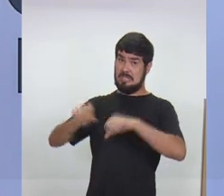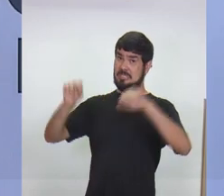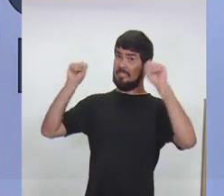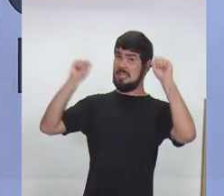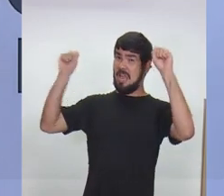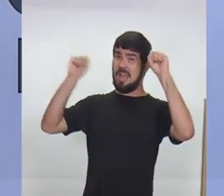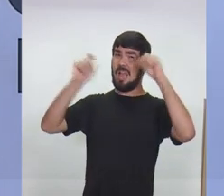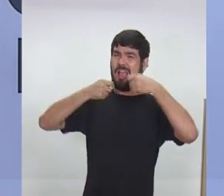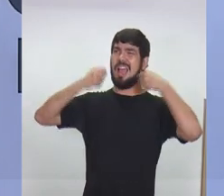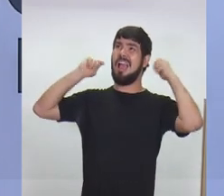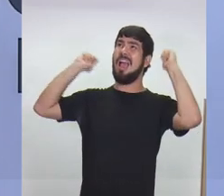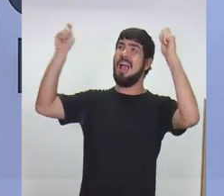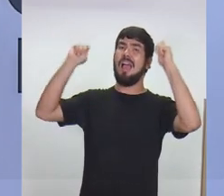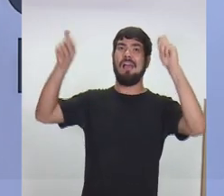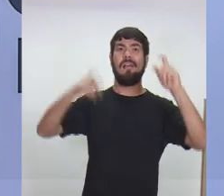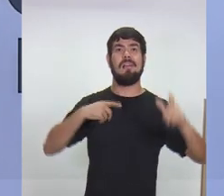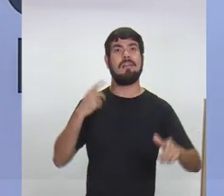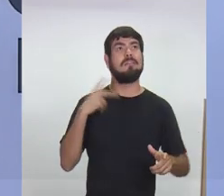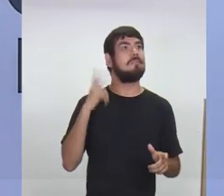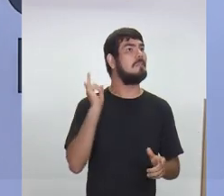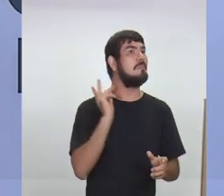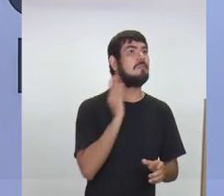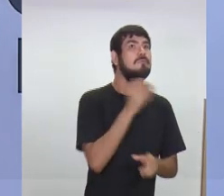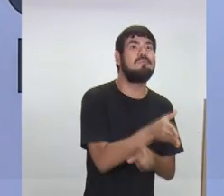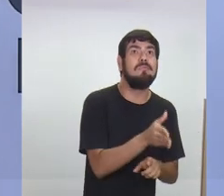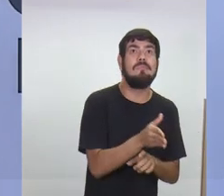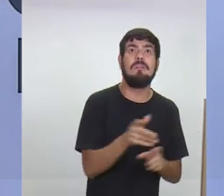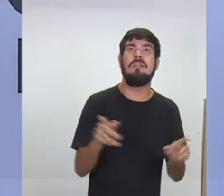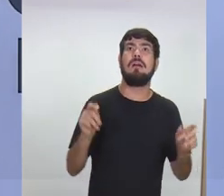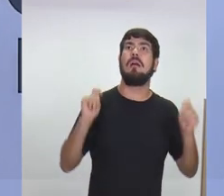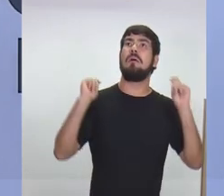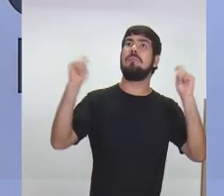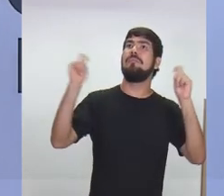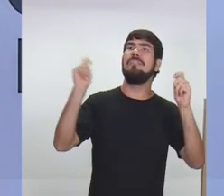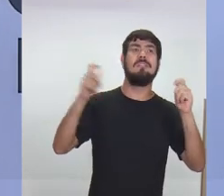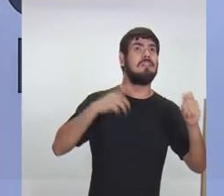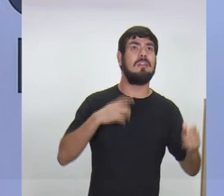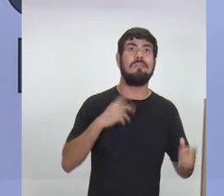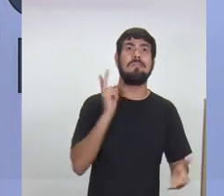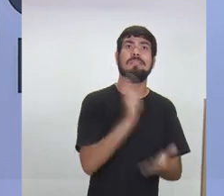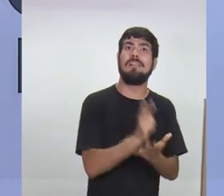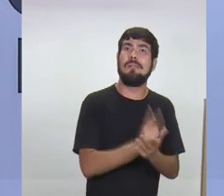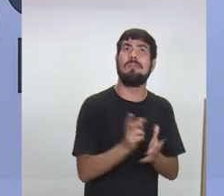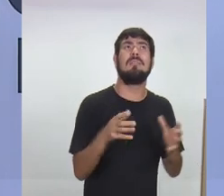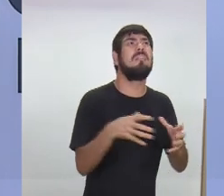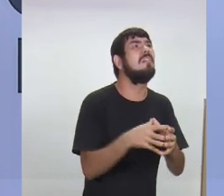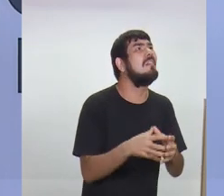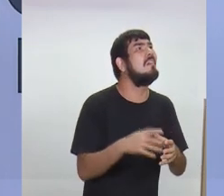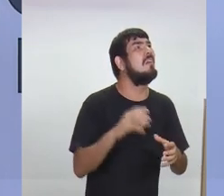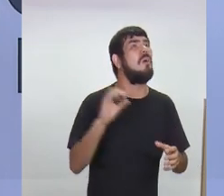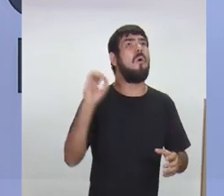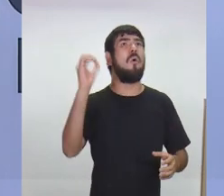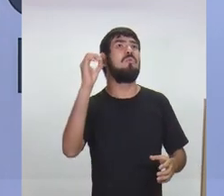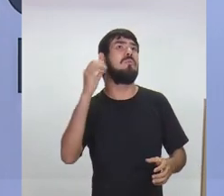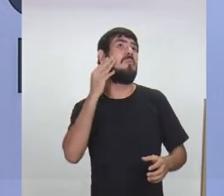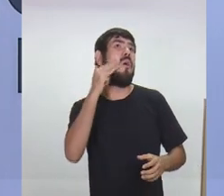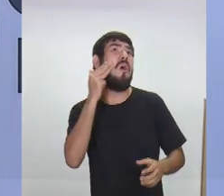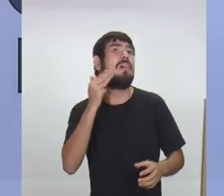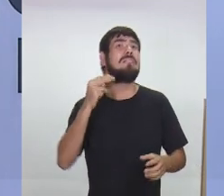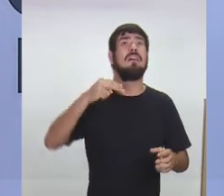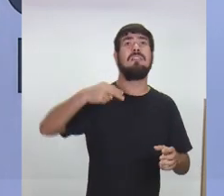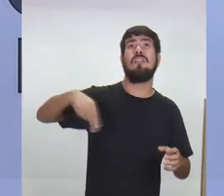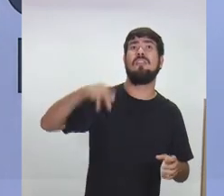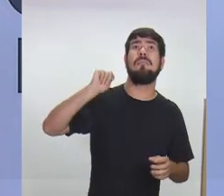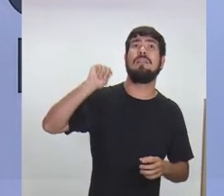em todas as campanhas de políticas públicas inclusive na saúde todas as campanhas nós fizemos a campanha do outubro rosa novembro azul a